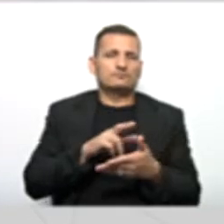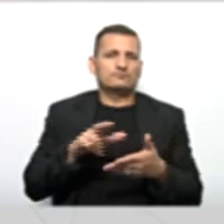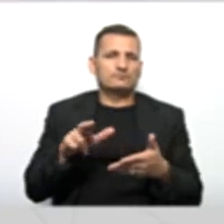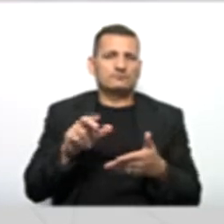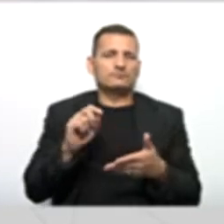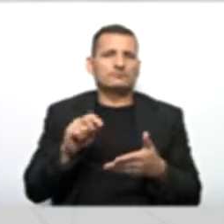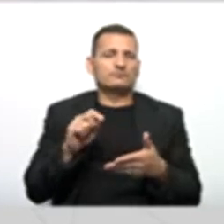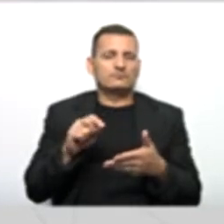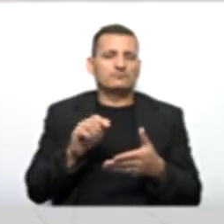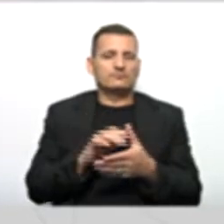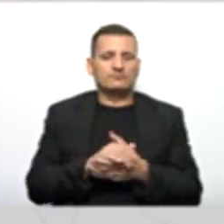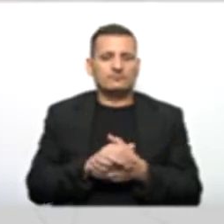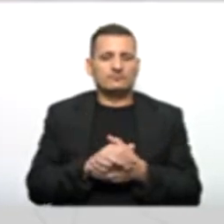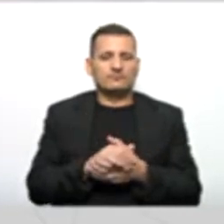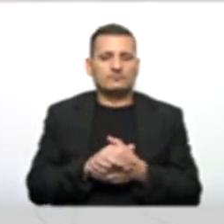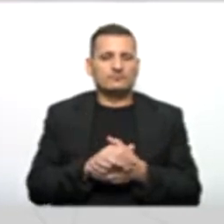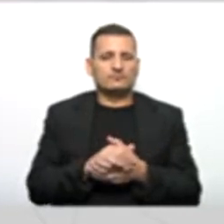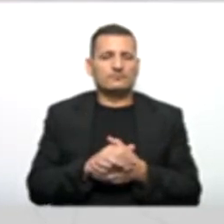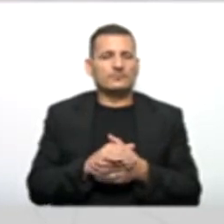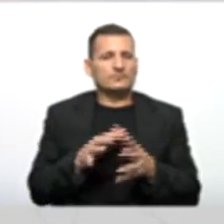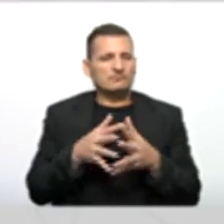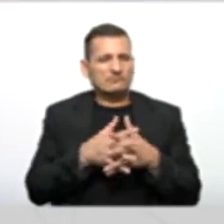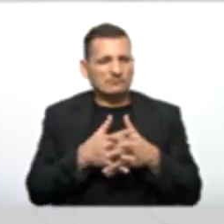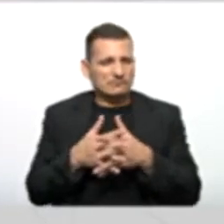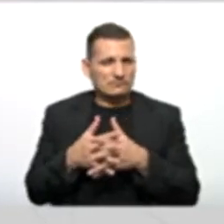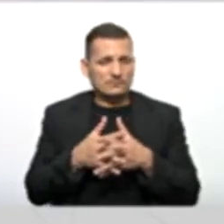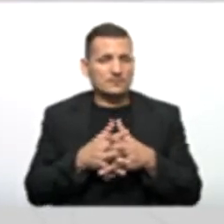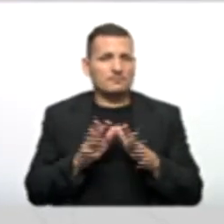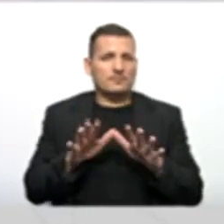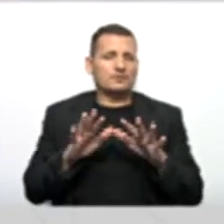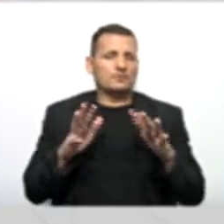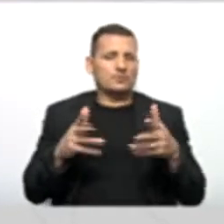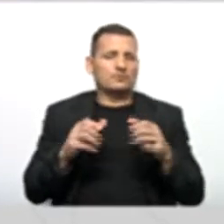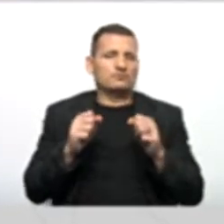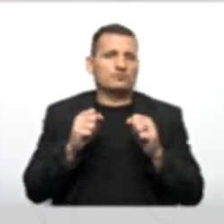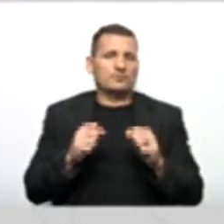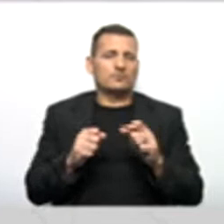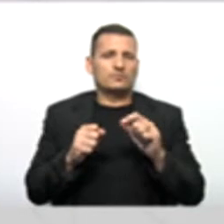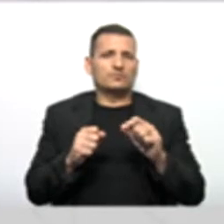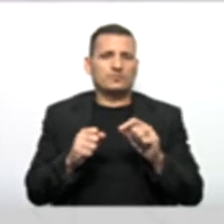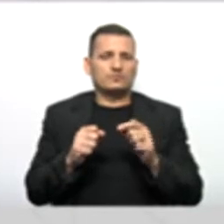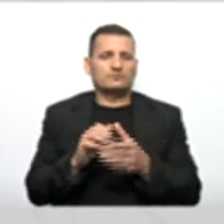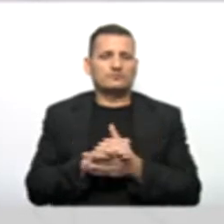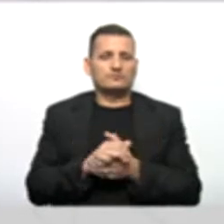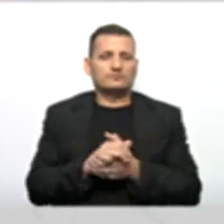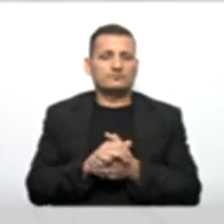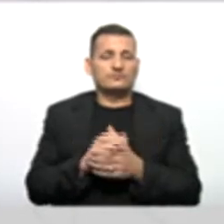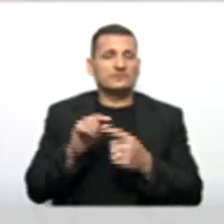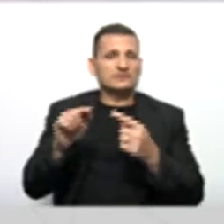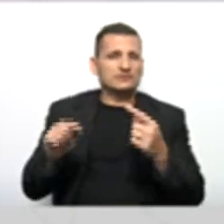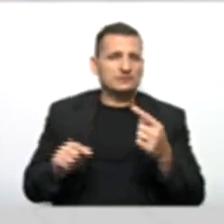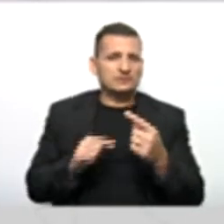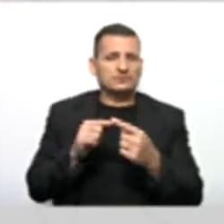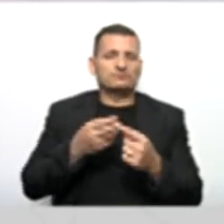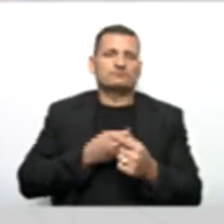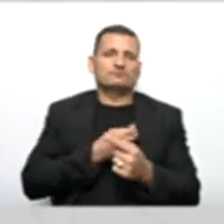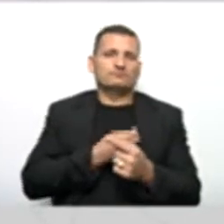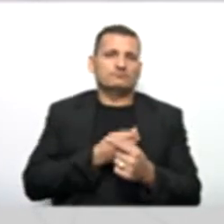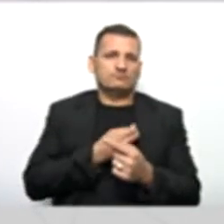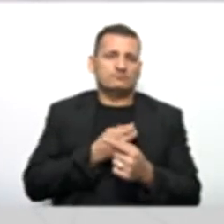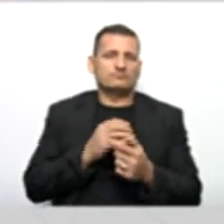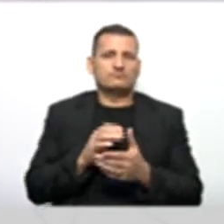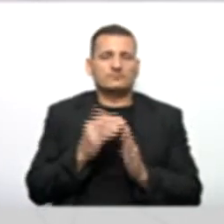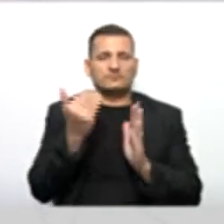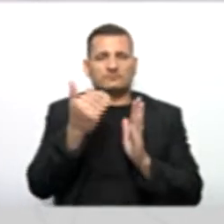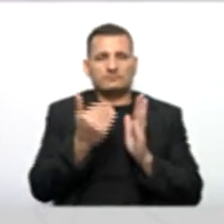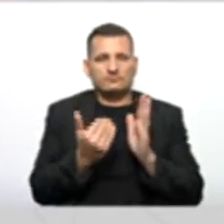tamanhos e complexidade, porém, todos podem ser mapeados seguindo essa estrutura de ciclo de vida apresentada.